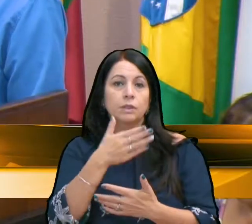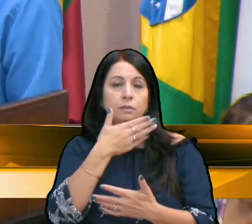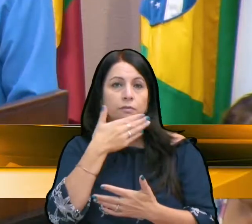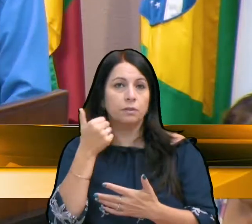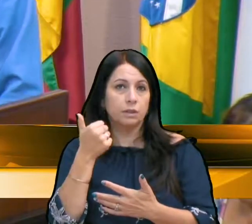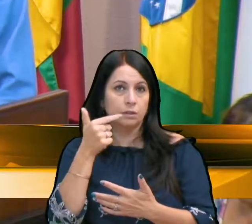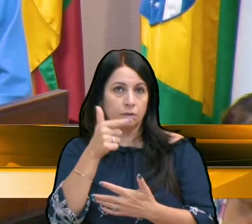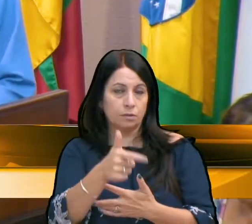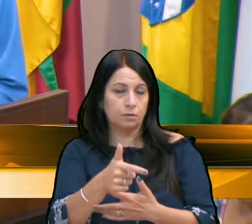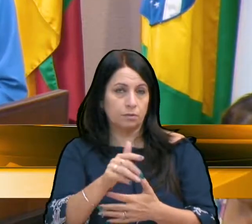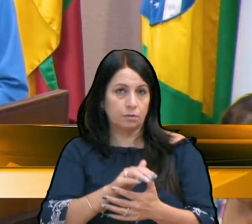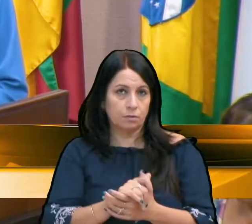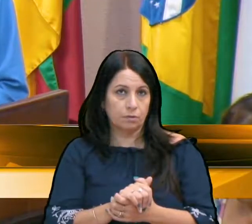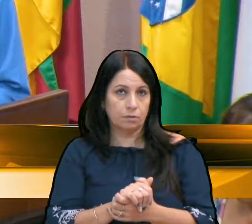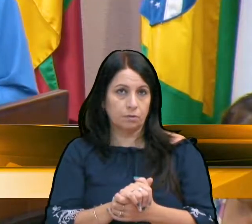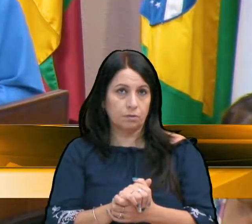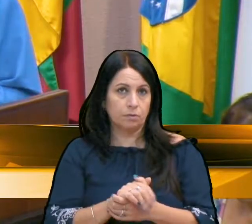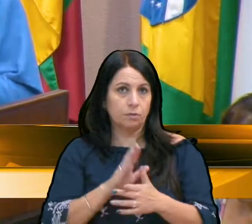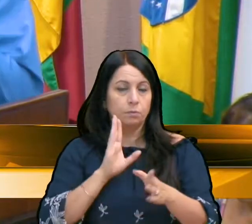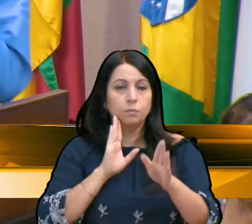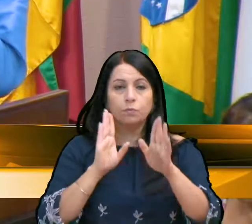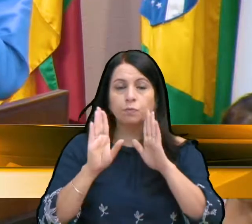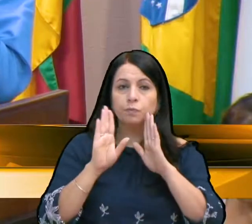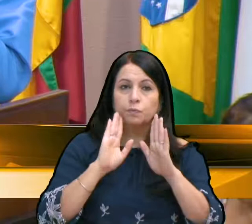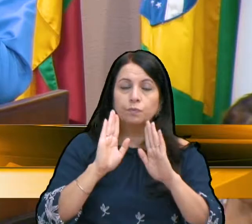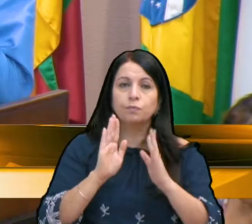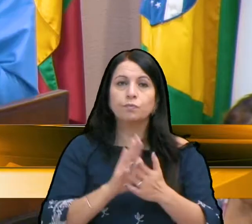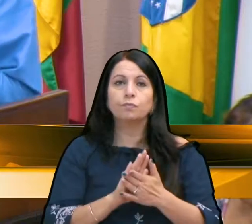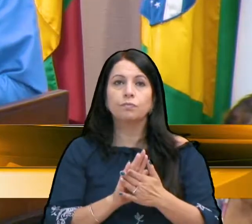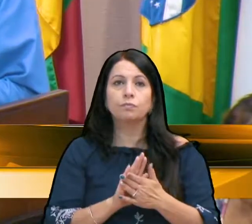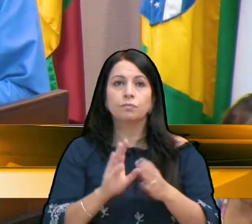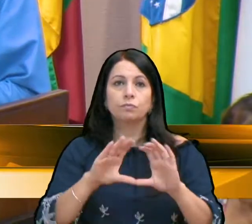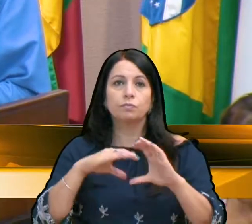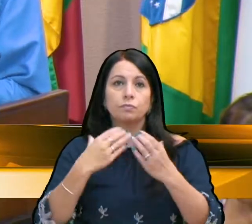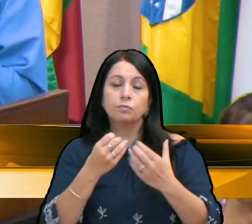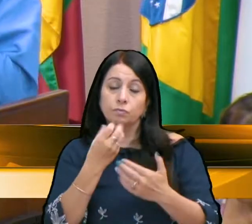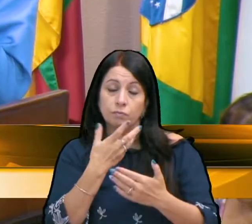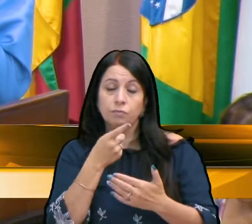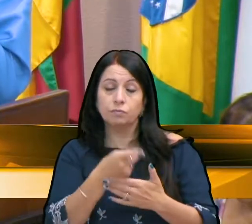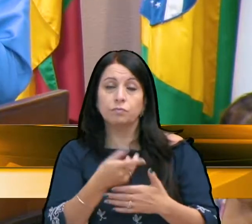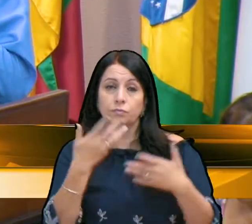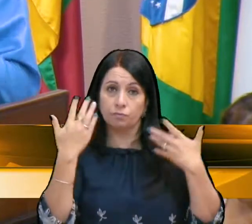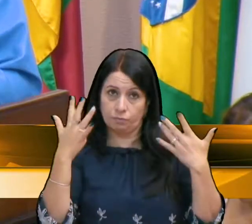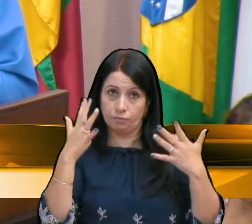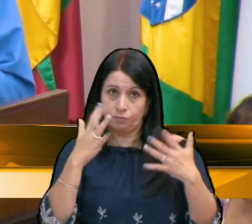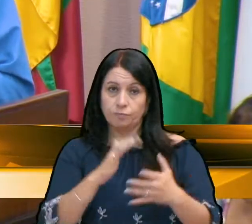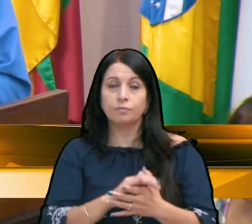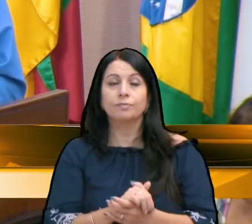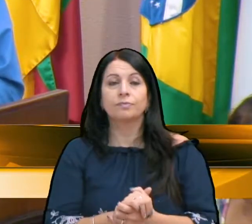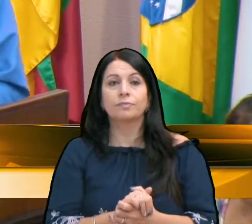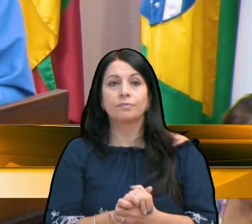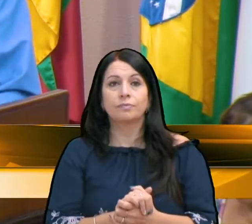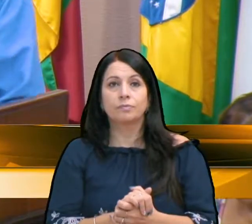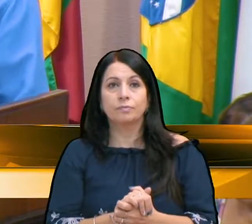quem quer nos assistir pelo Facebook na Câmara. Que bom isso, parabéns